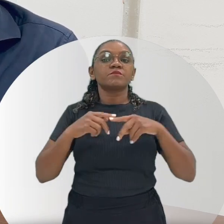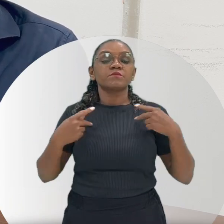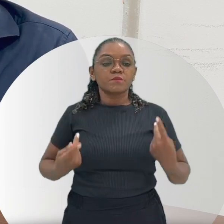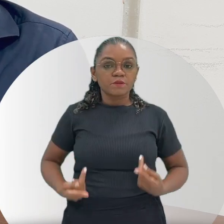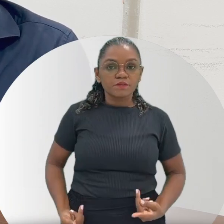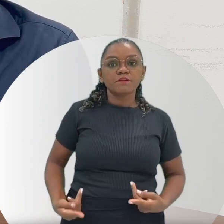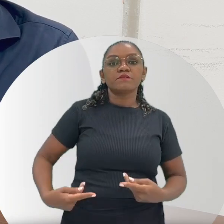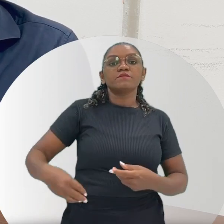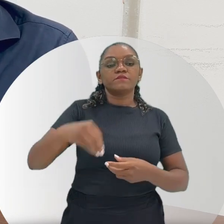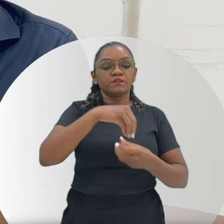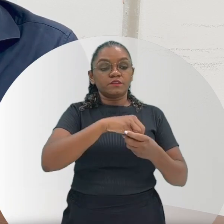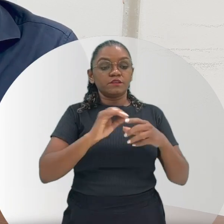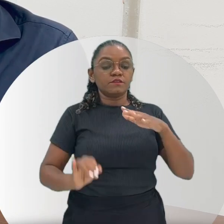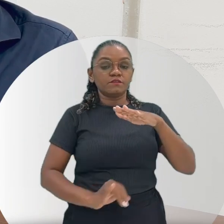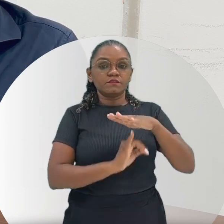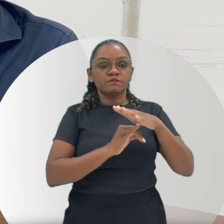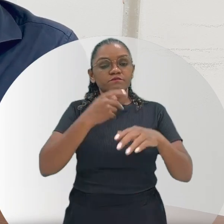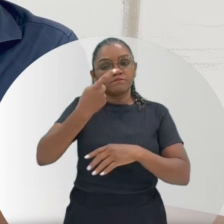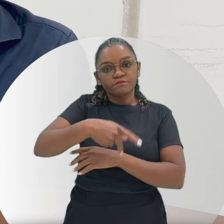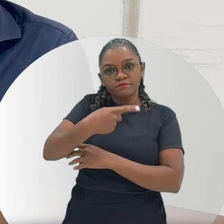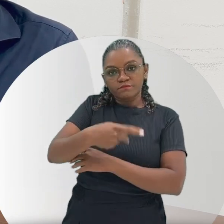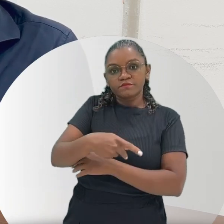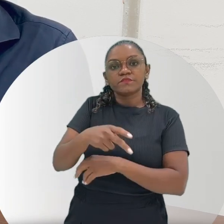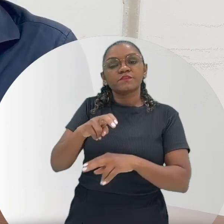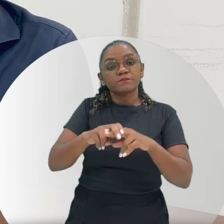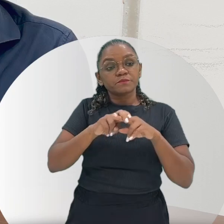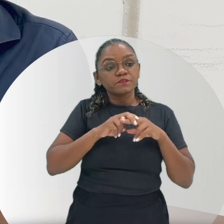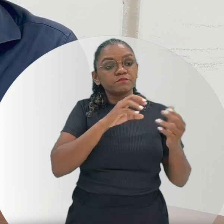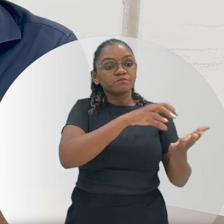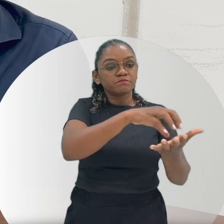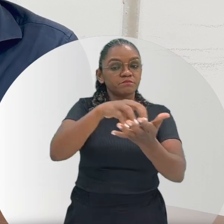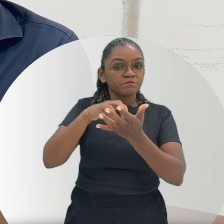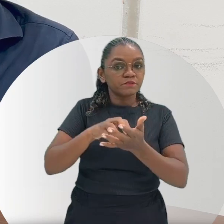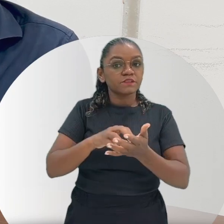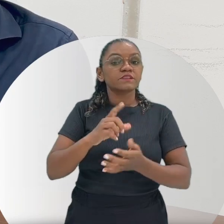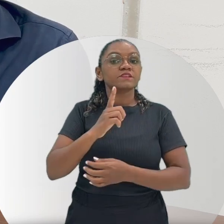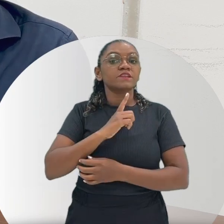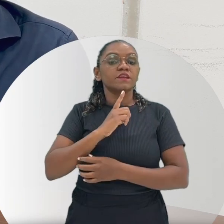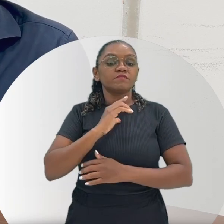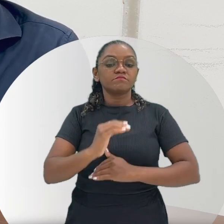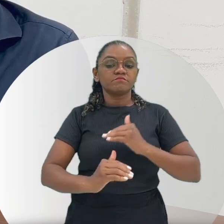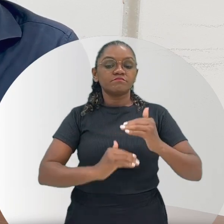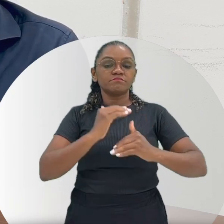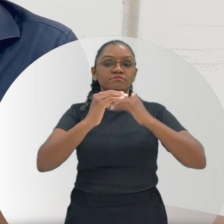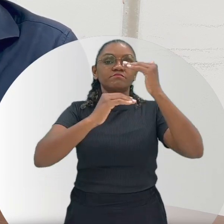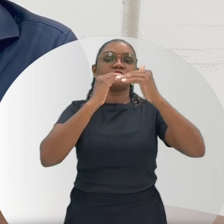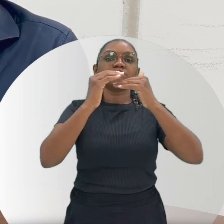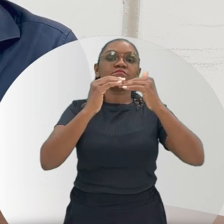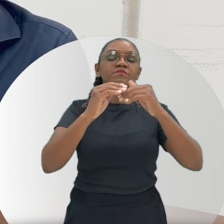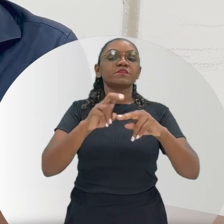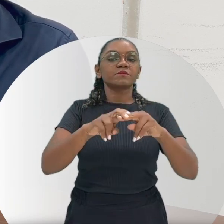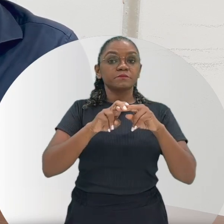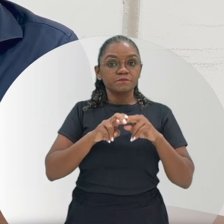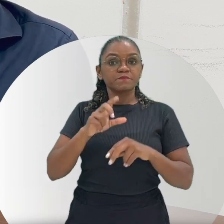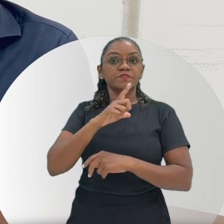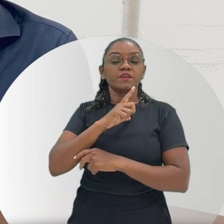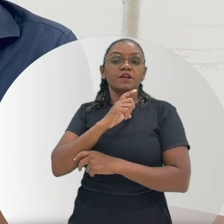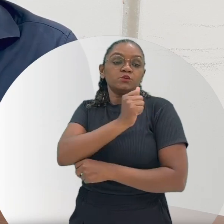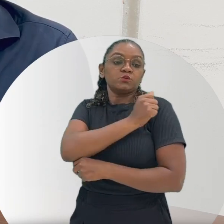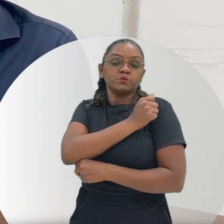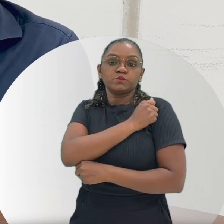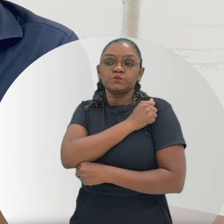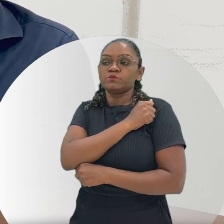instituição. E eu tenho certeza que cada unidade está crescendo nesse aspecto. A gente tem alunos aí que estão fazendo trabalhos extraordinários de mídia,